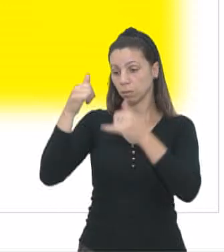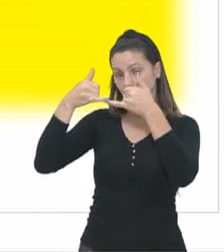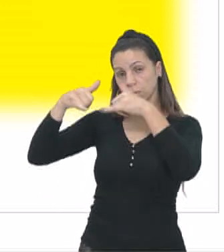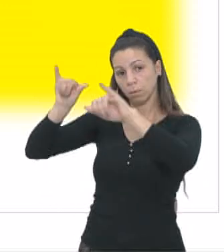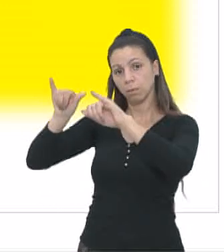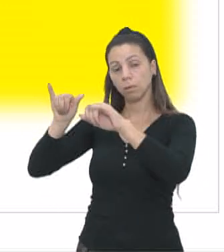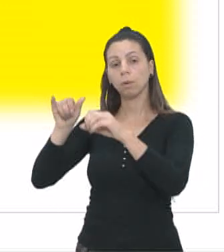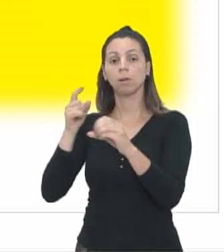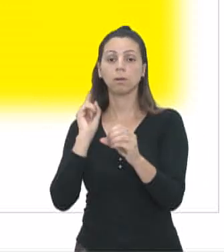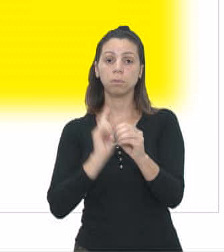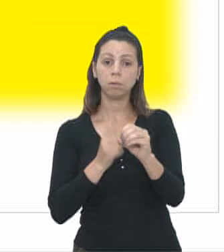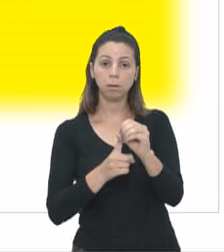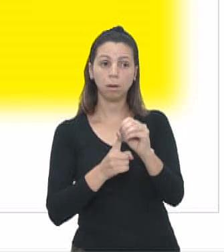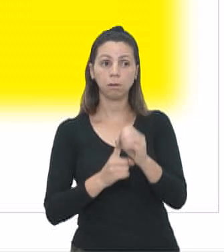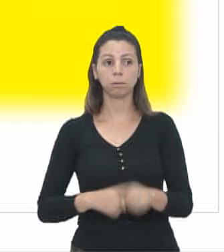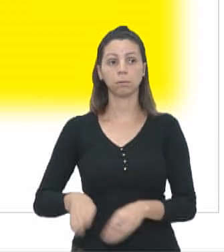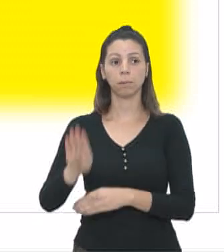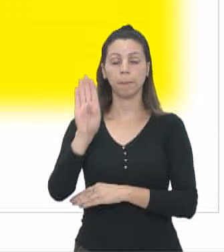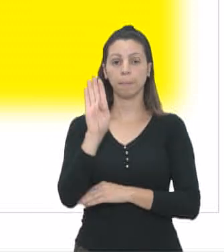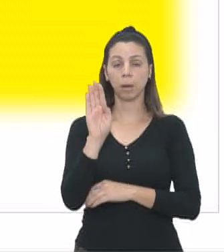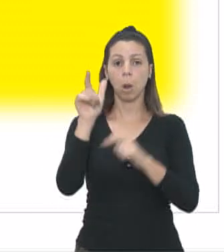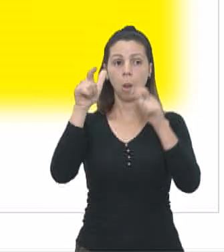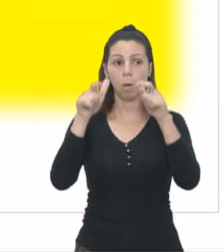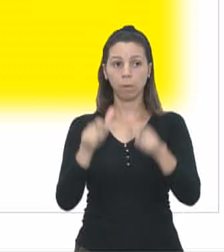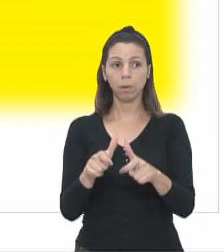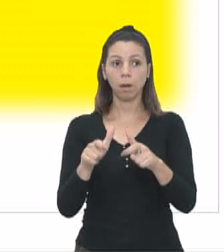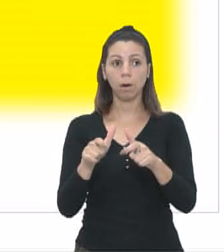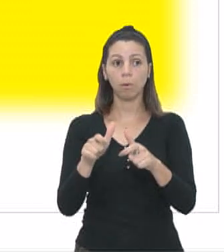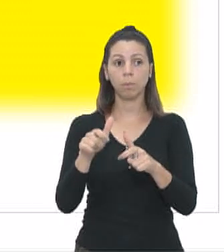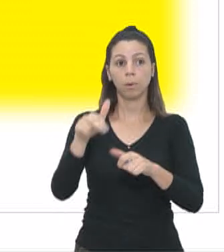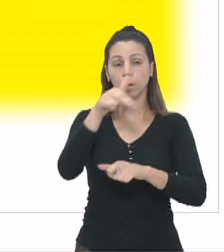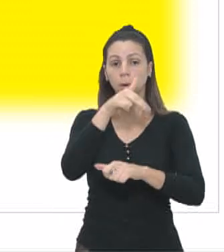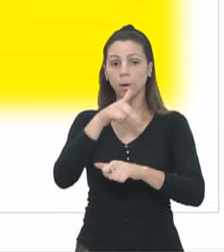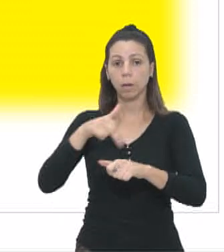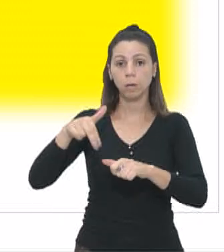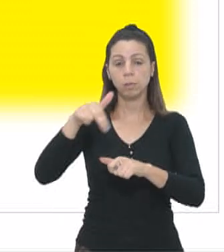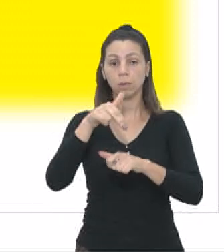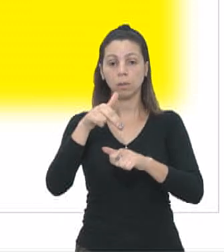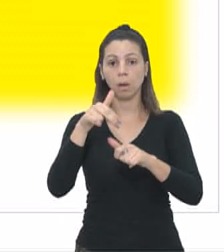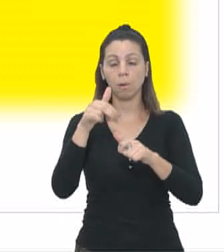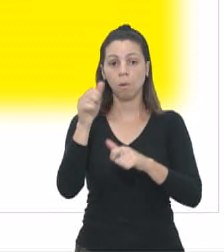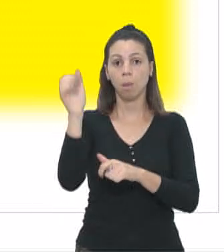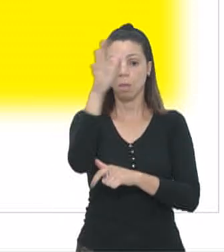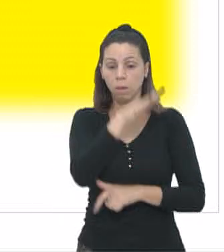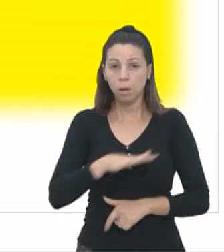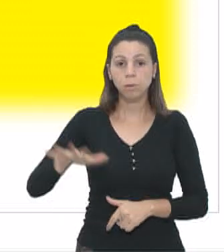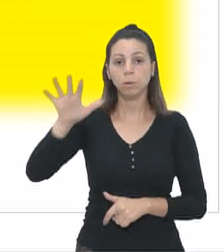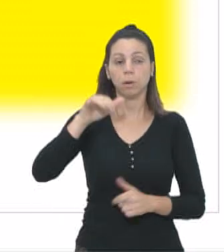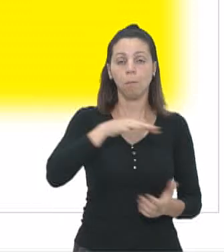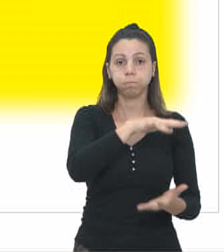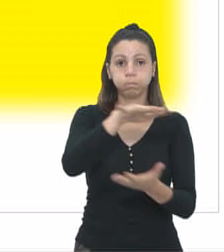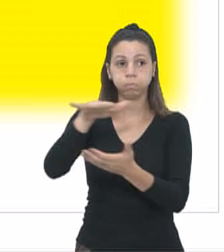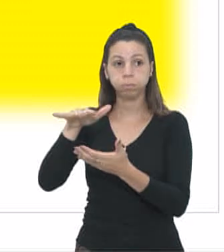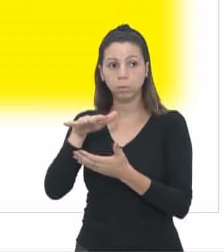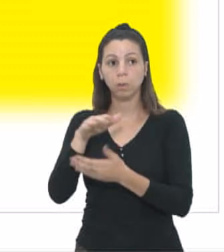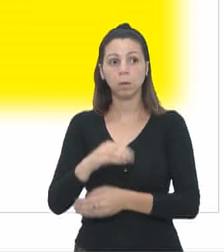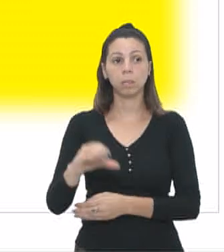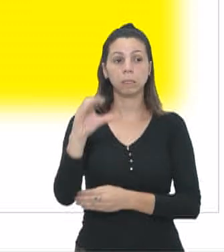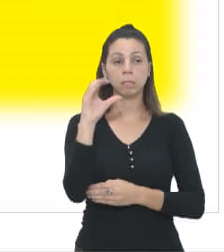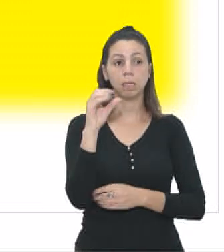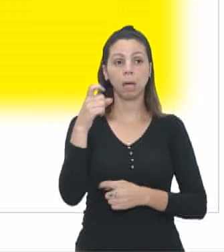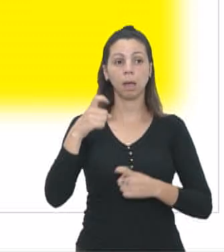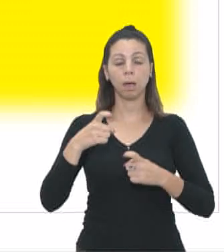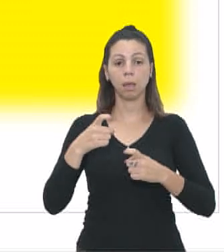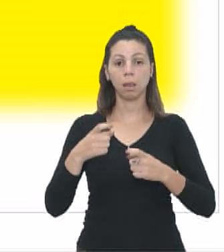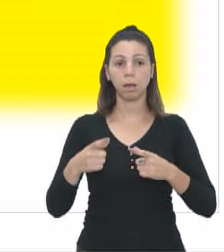cidade. B, local, regional, nacional e global. C, Guerra Fria e Guerra do Golfo. Pensa um